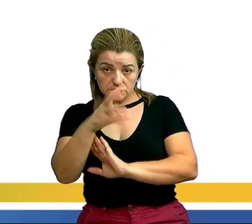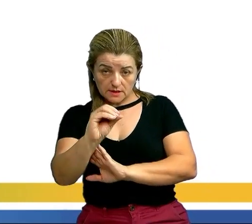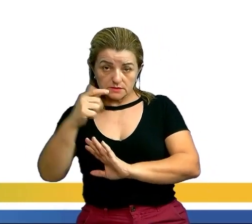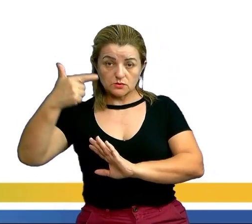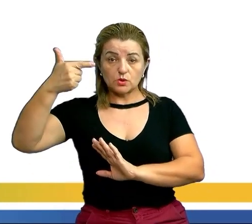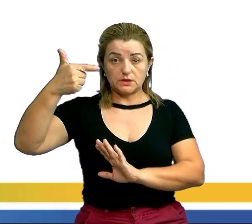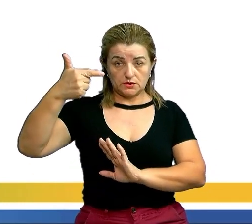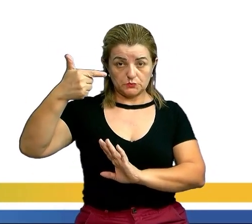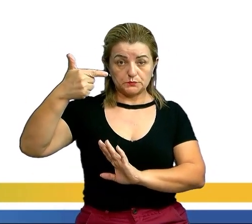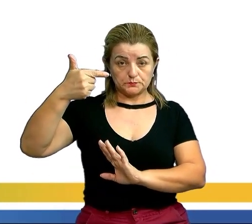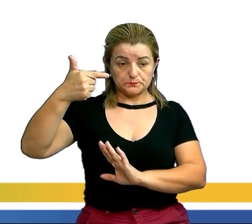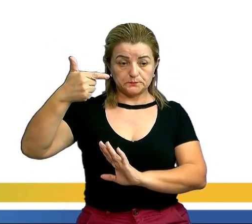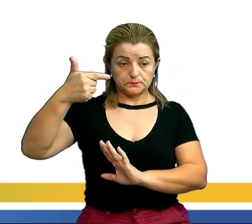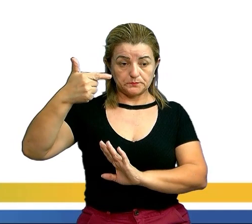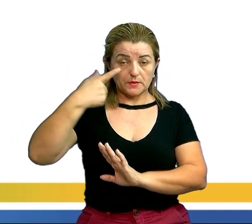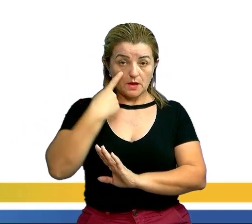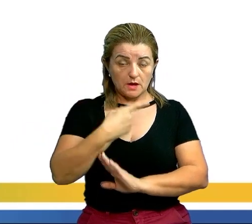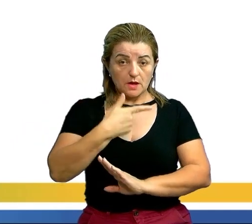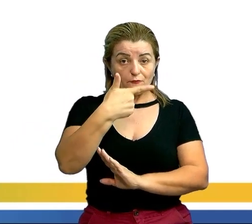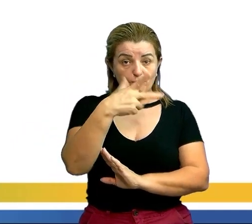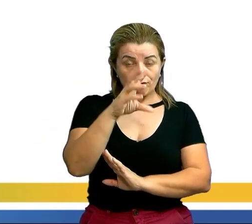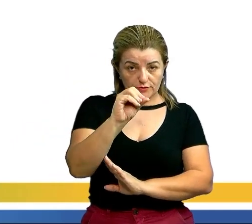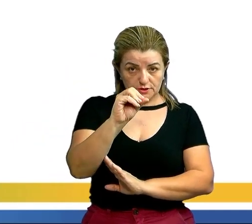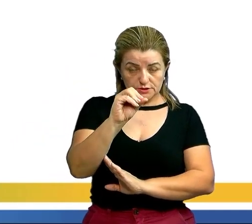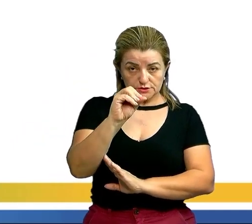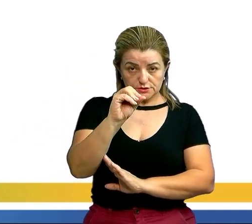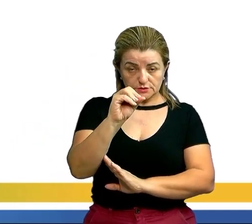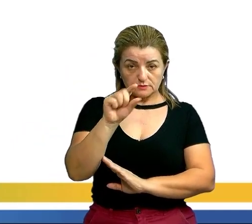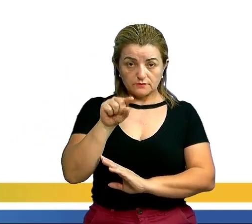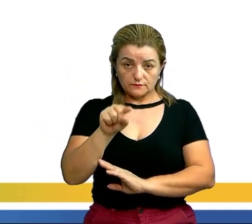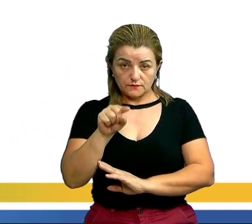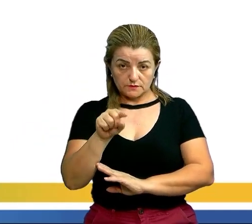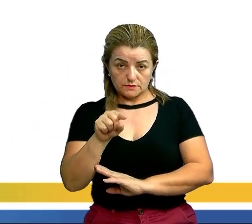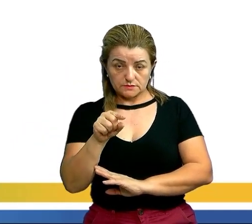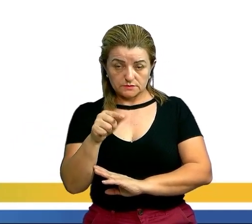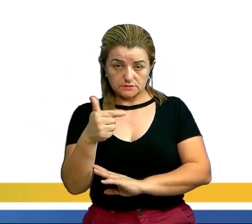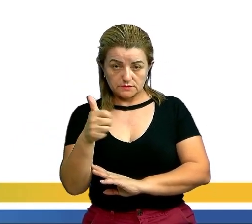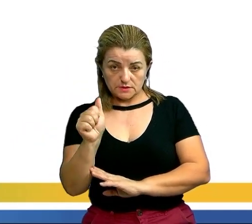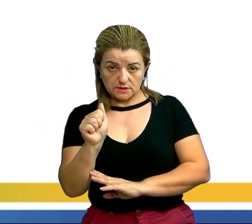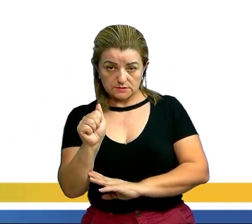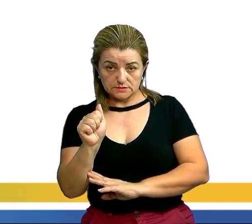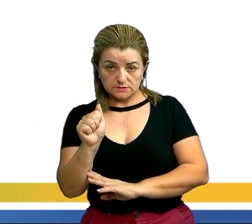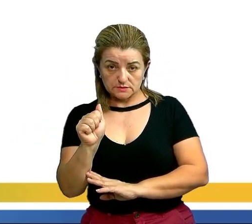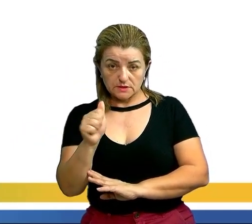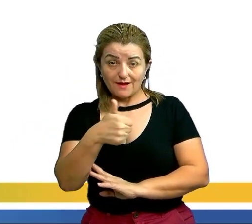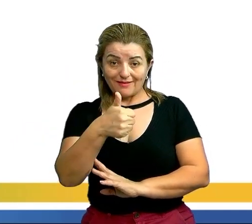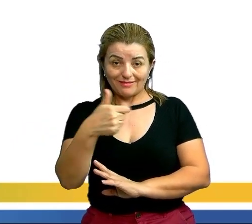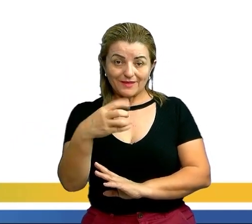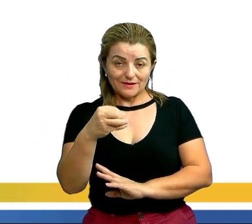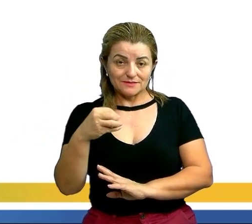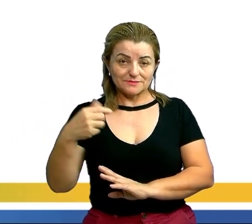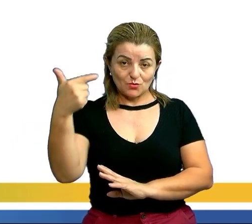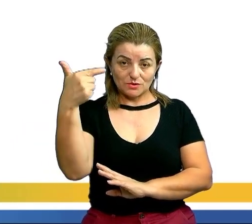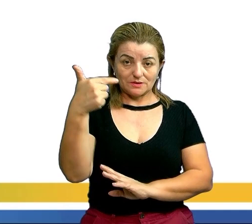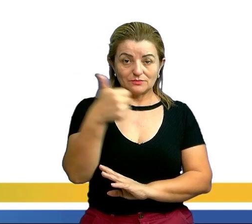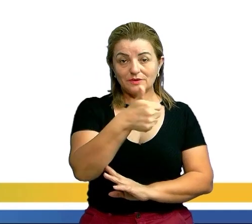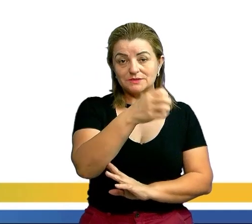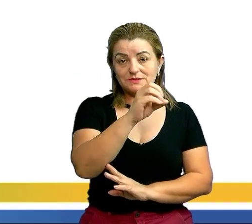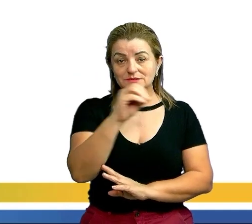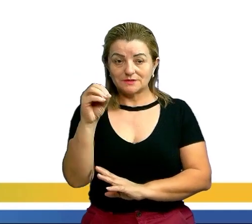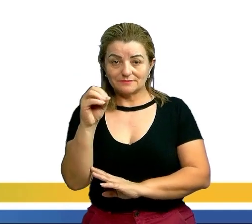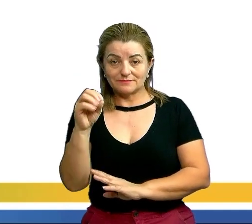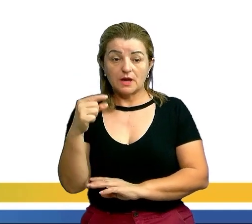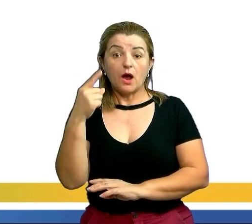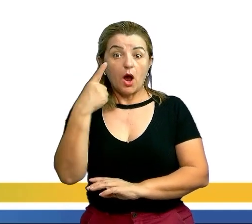quadrado, olha aqui, ó. 20 vezes 10 é 200 e 10 ao quadrado é 100. Presta atenção num detalhe que aqui muita